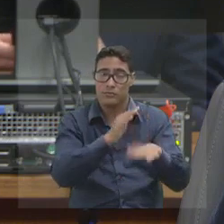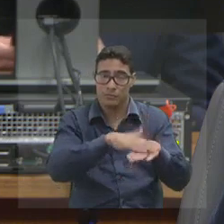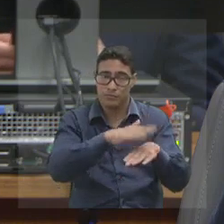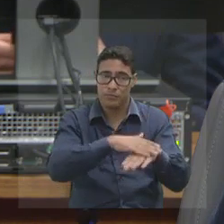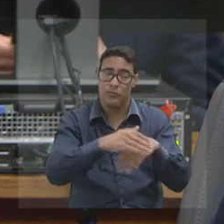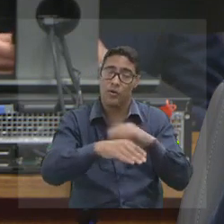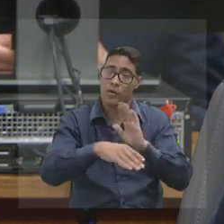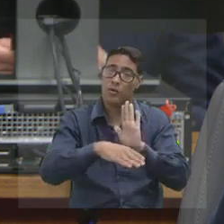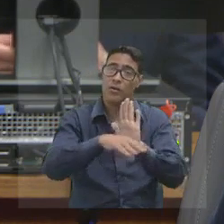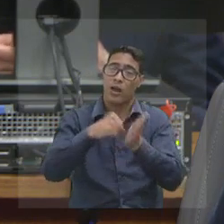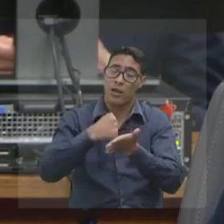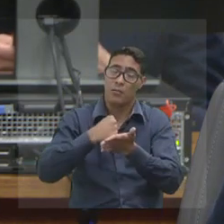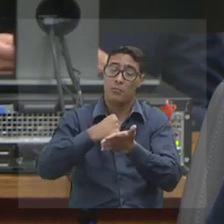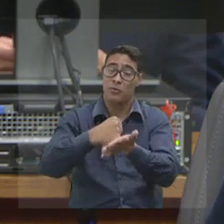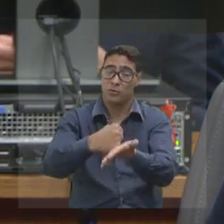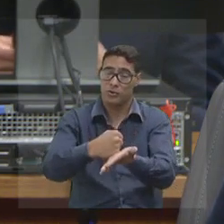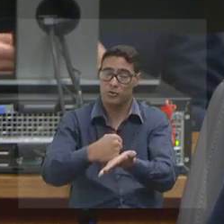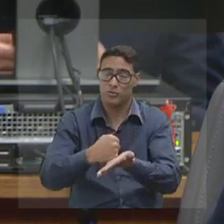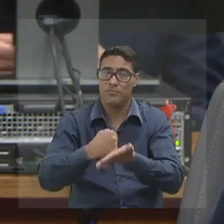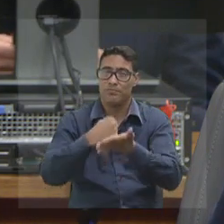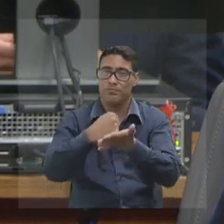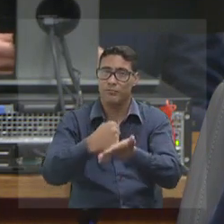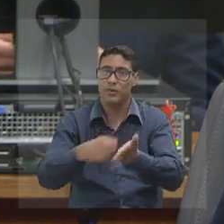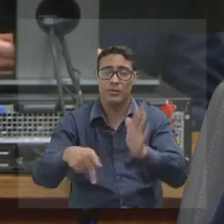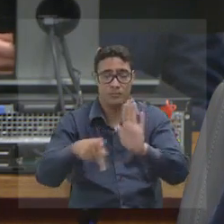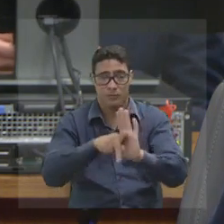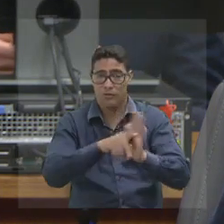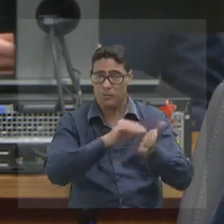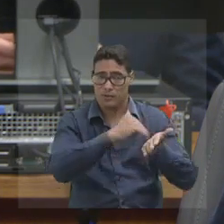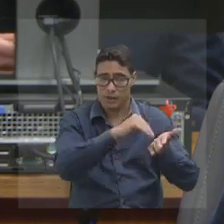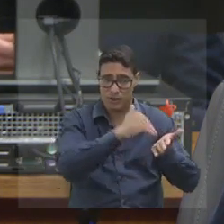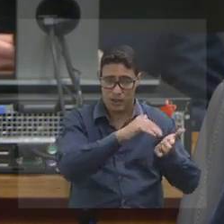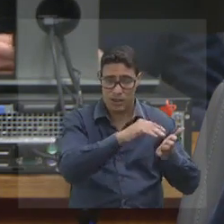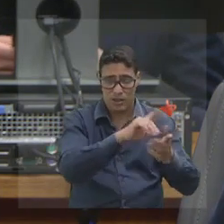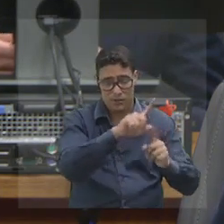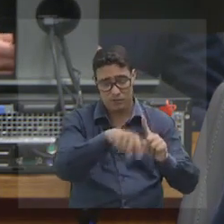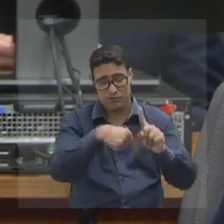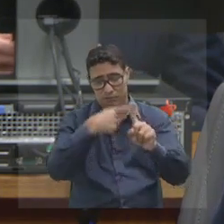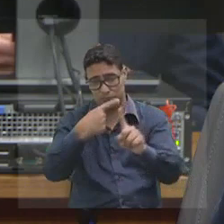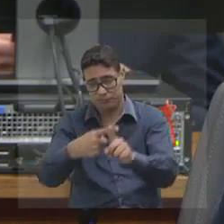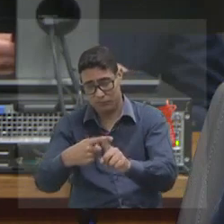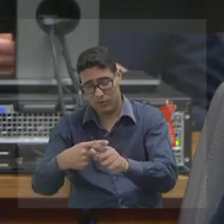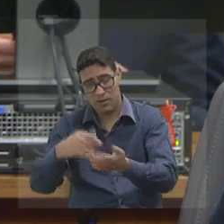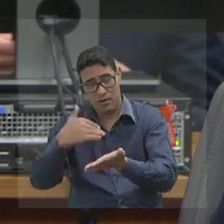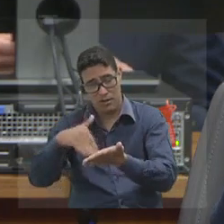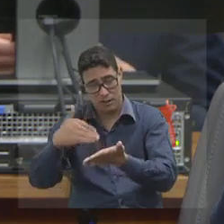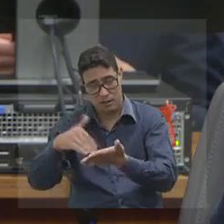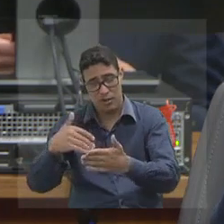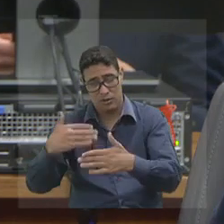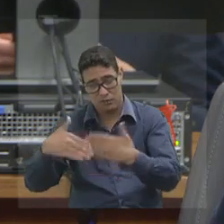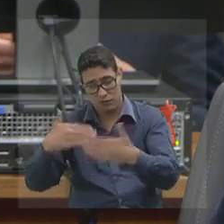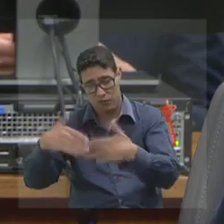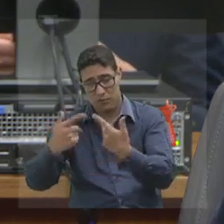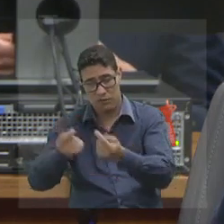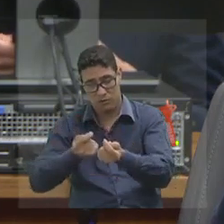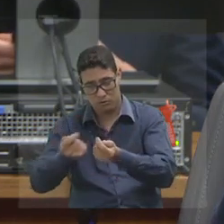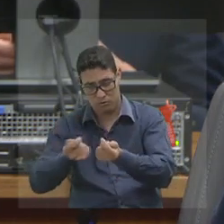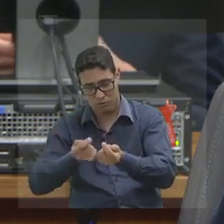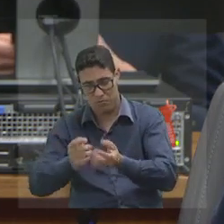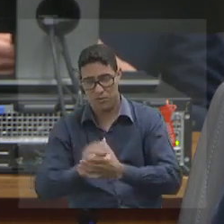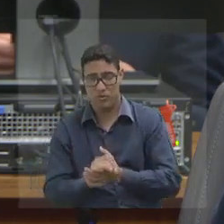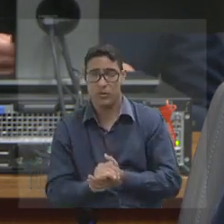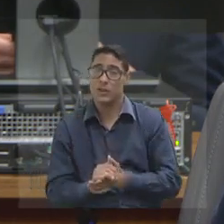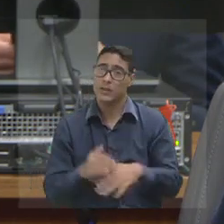seja irrestrito da secretaria né junto com a secretaria de desenvolvimento econômico para que nós possamos